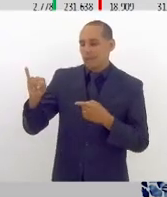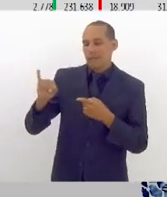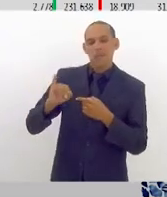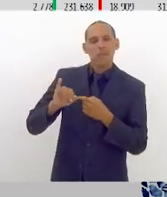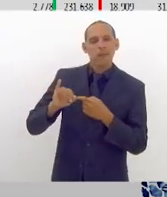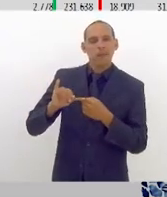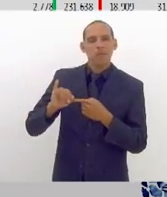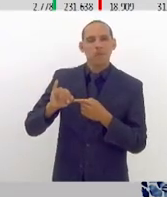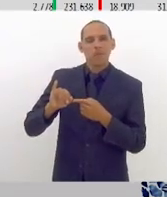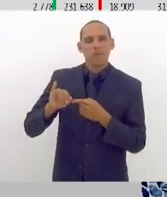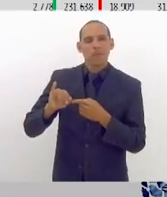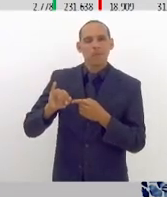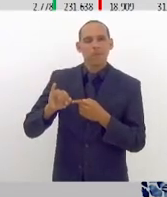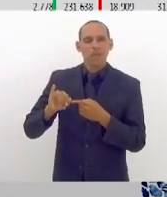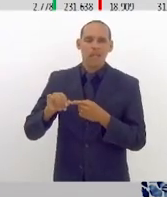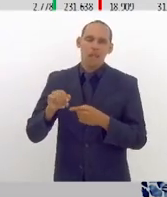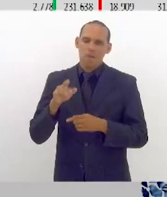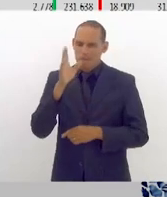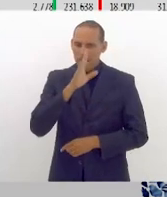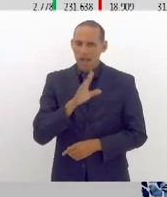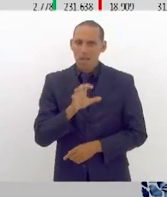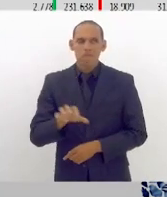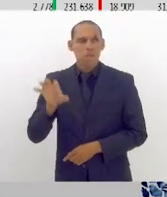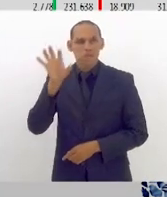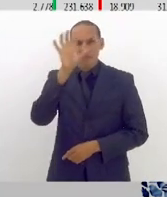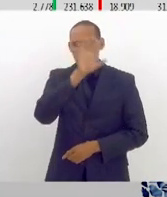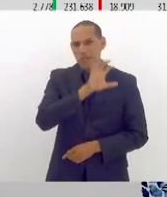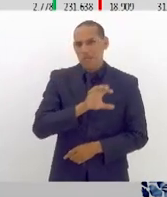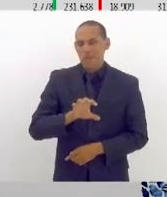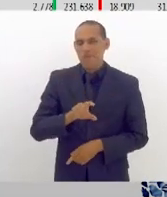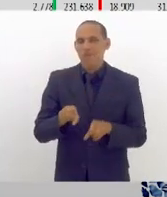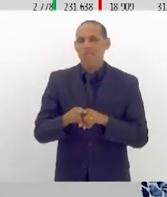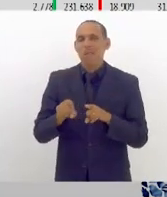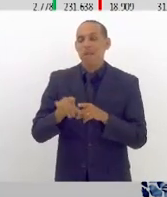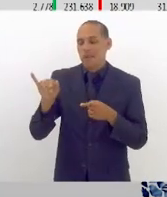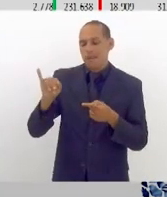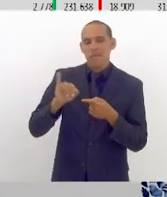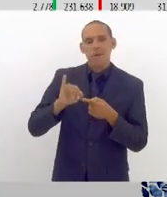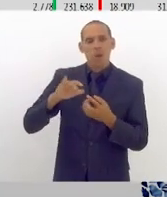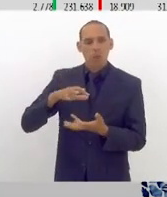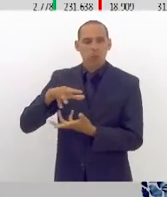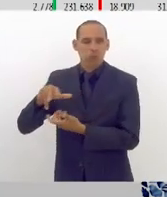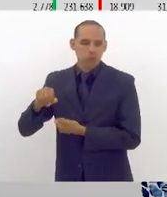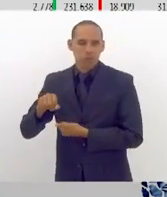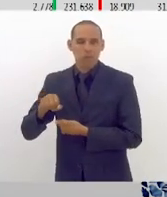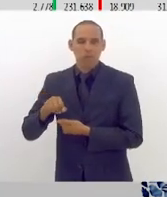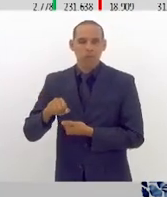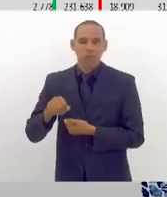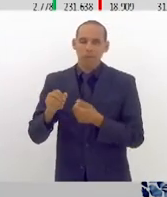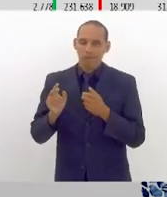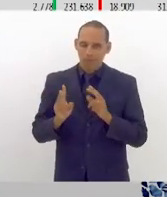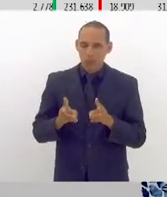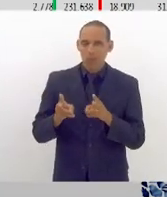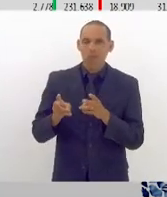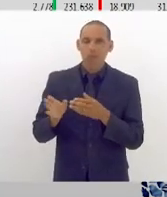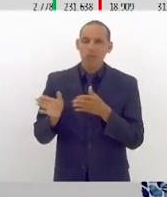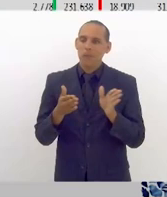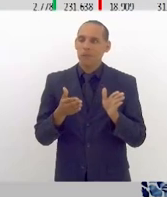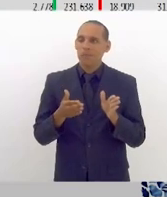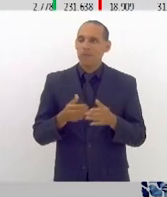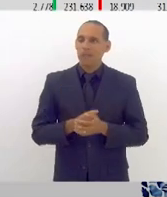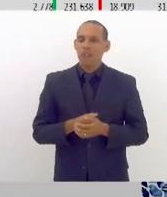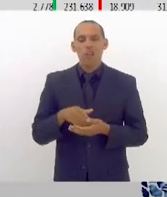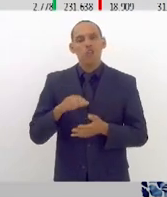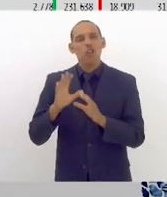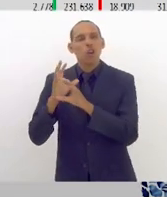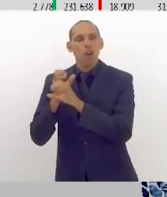importações do resto do Brasil das outras unidades da Federação e as importações do resto do mundo pode continuar dar uns totais